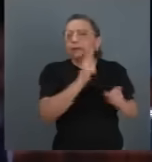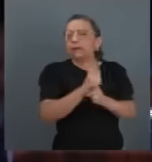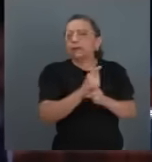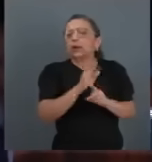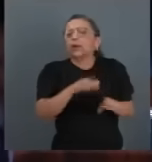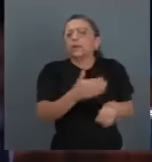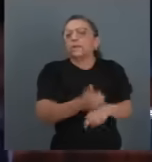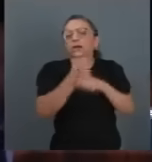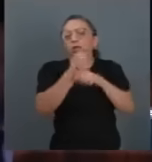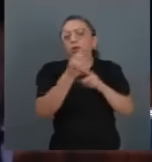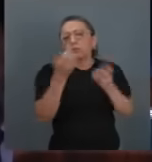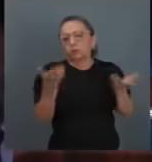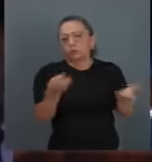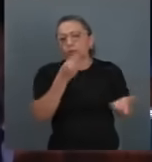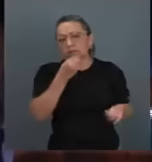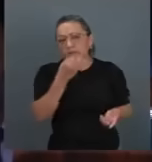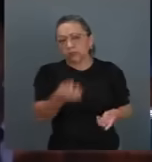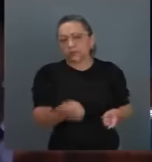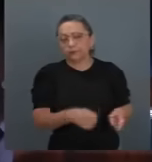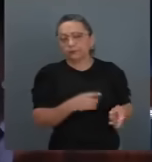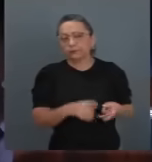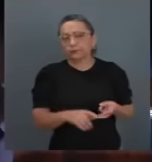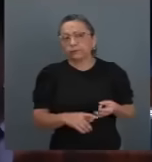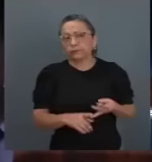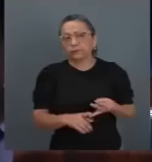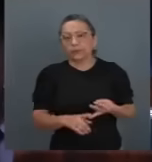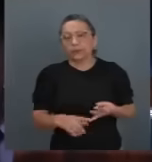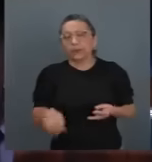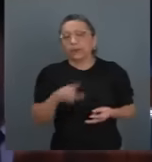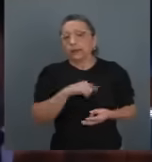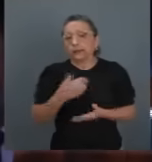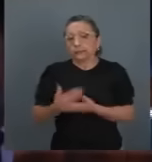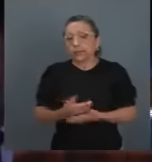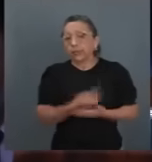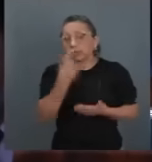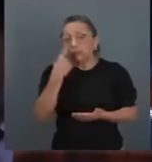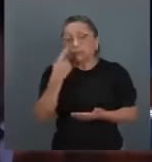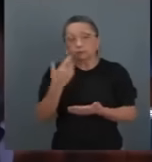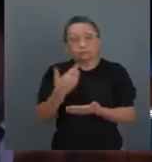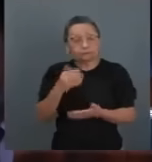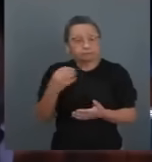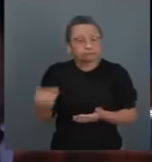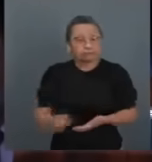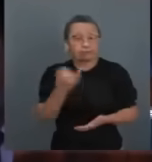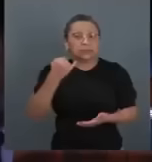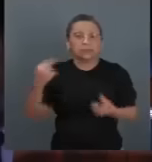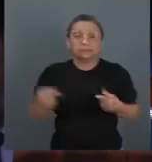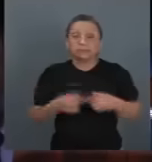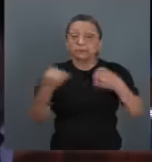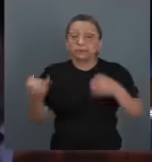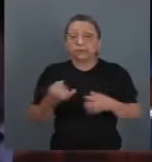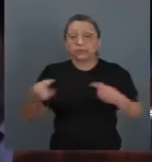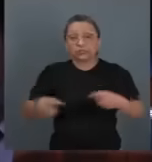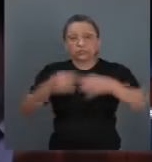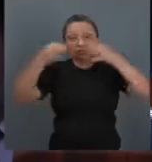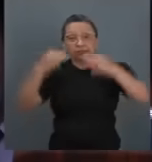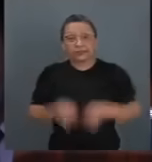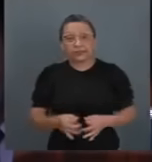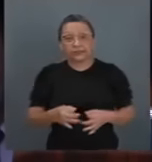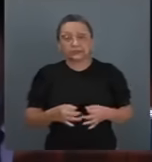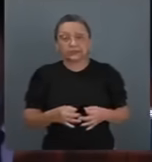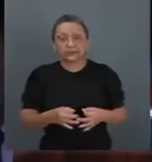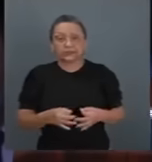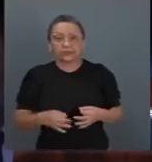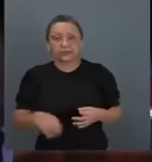caminhos. Digo mais, senhor presidente, uma ferramenta fundamental para a dignidade